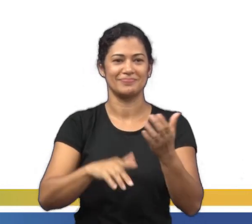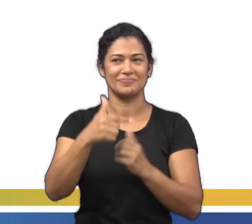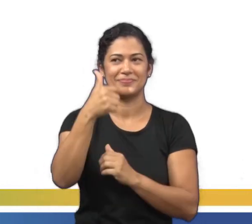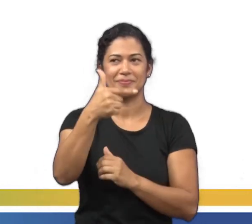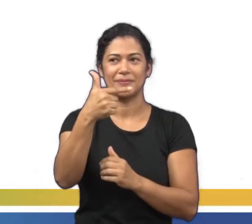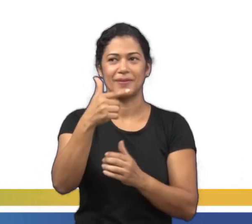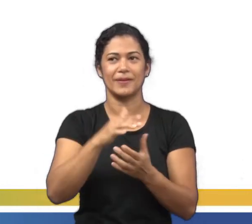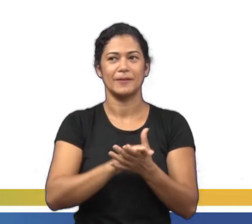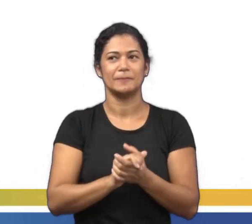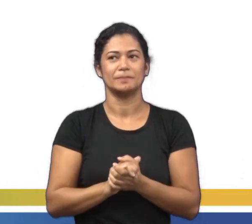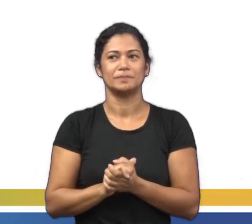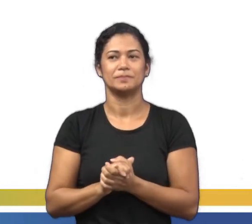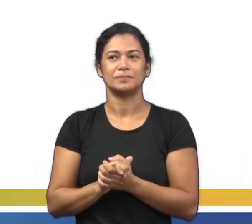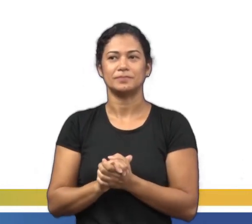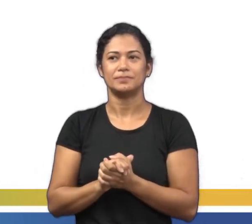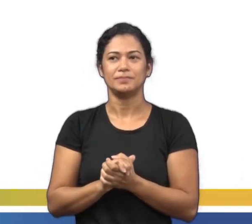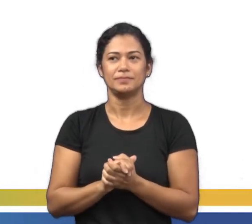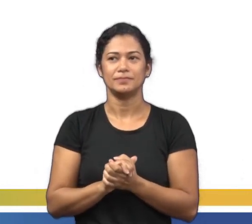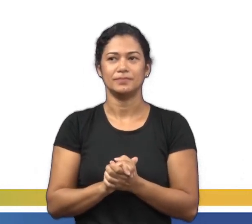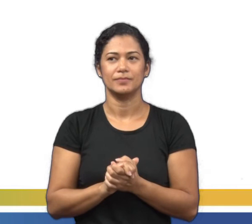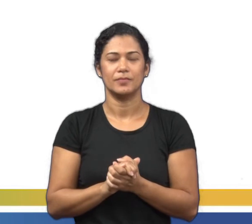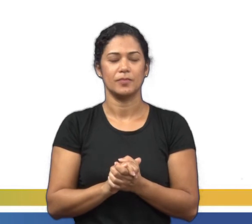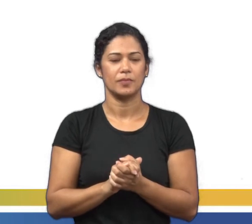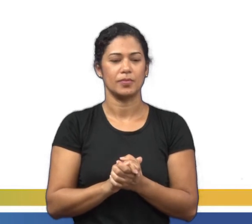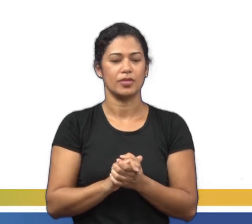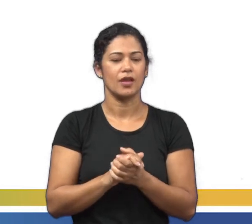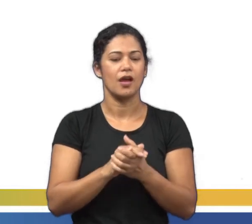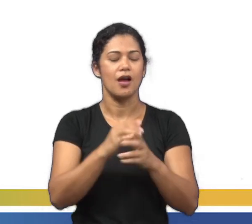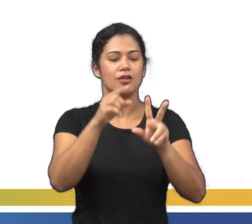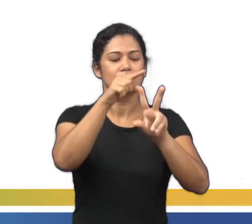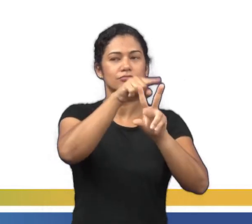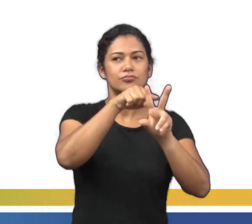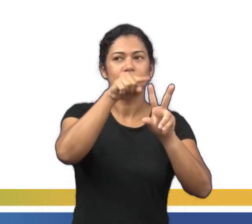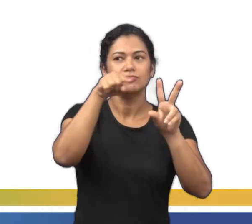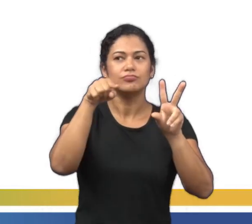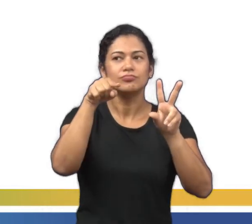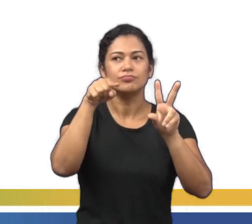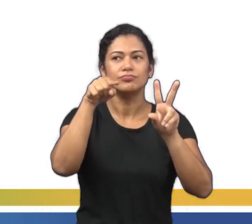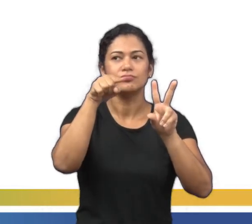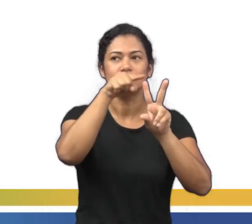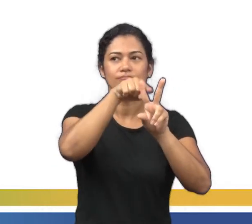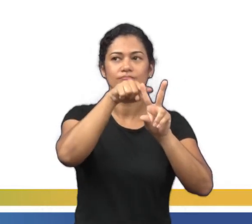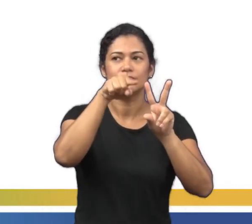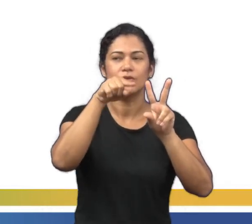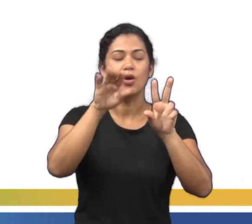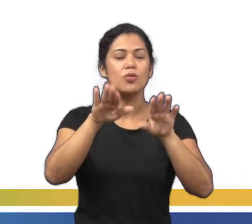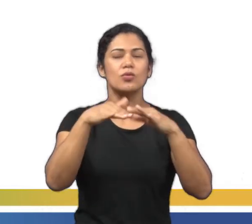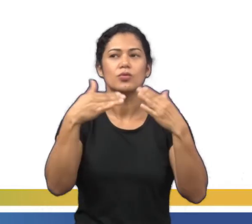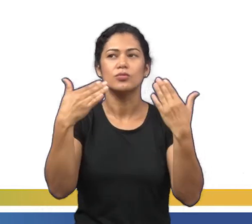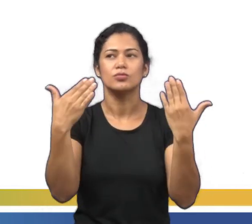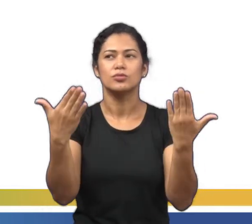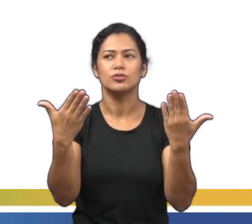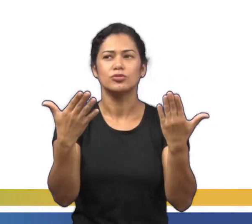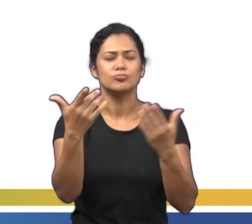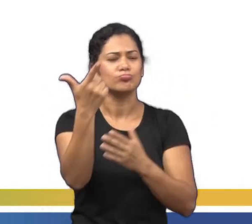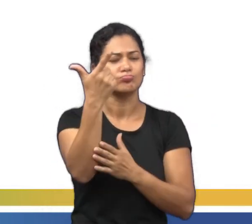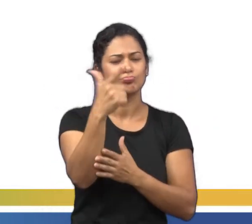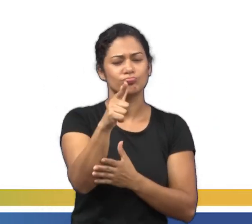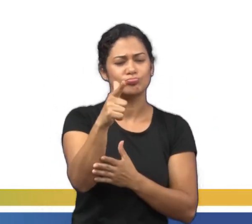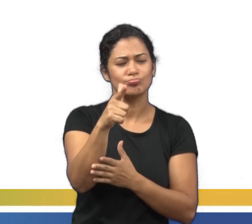atividade 2, eu fiz o seguinte: dadas as raízes abaixo, em qual delas não teremos